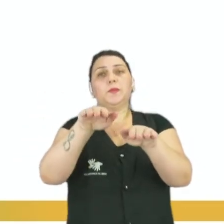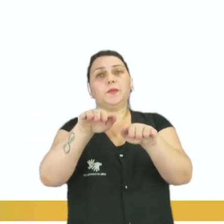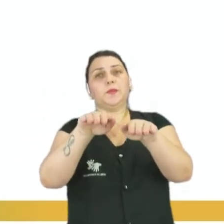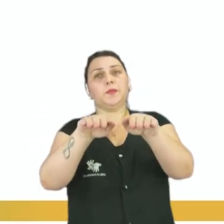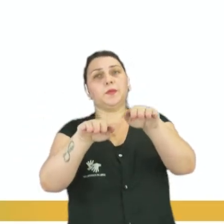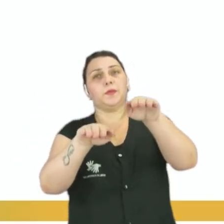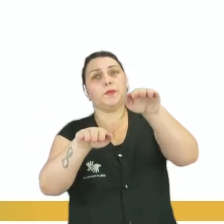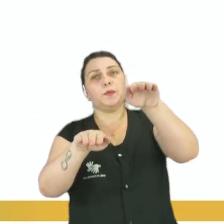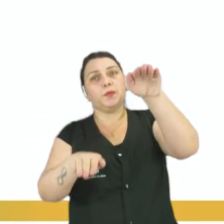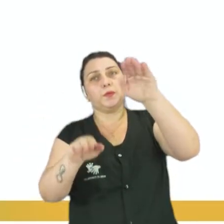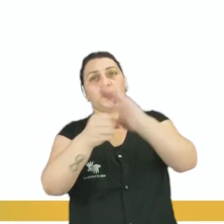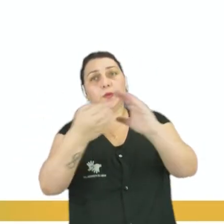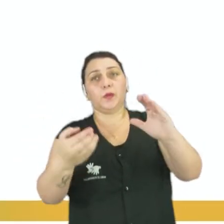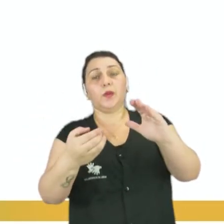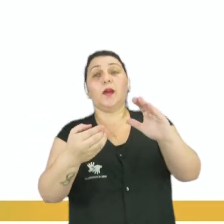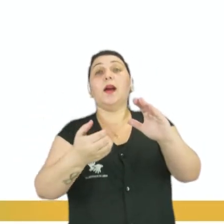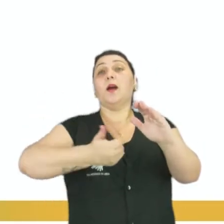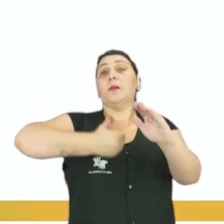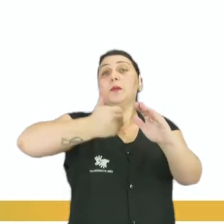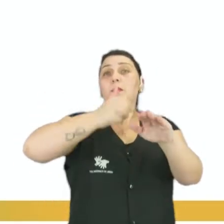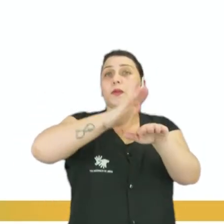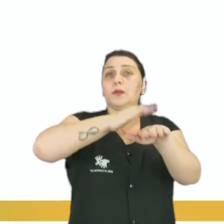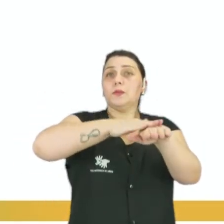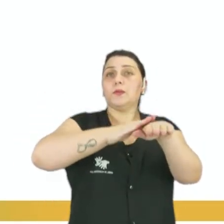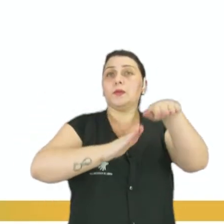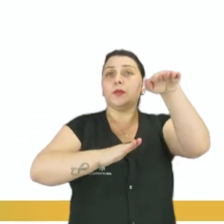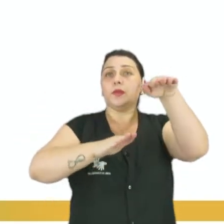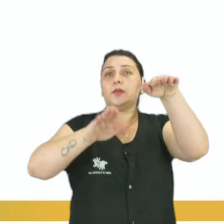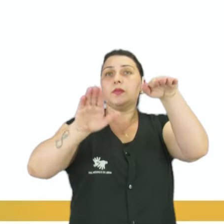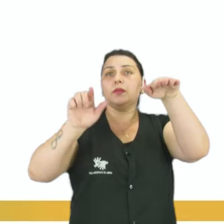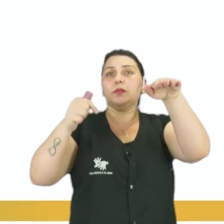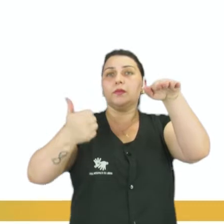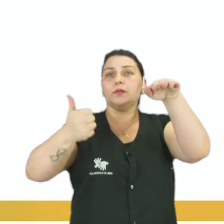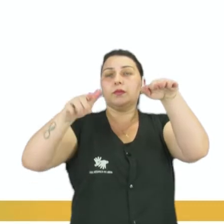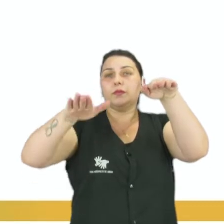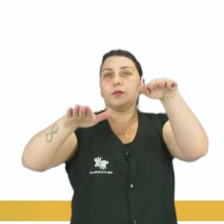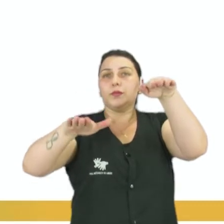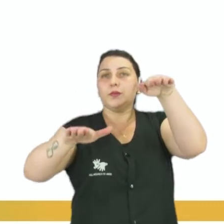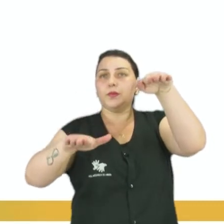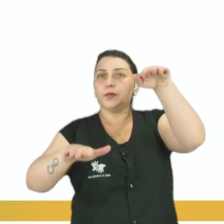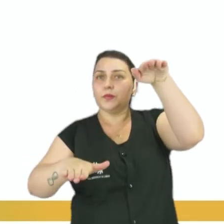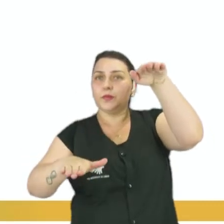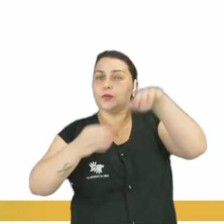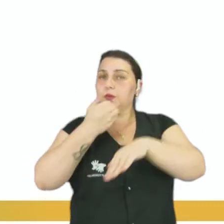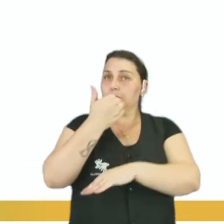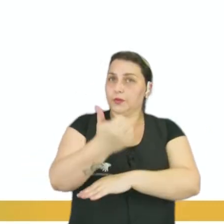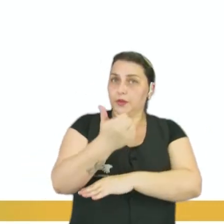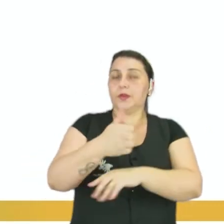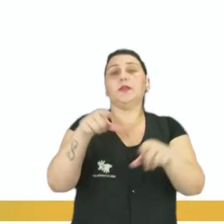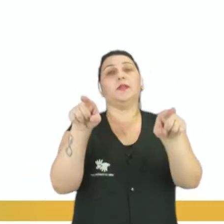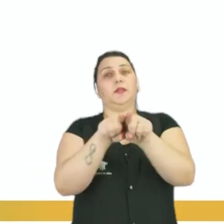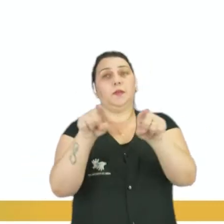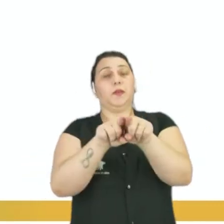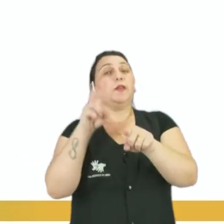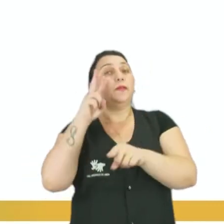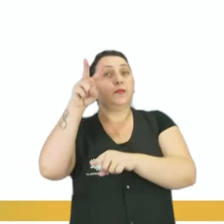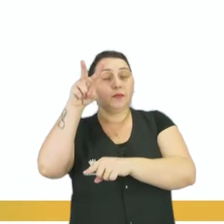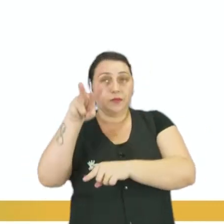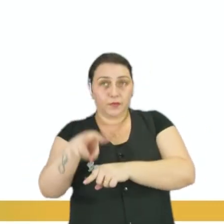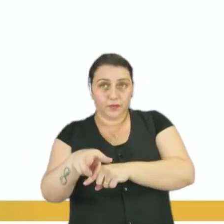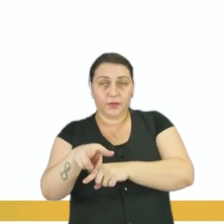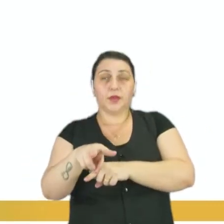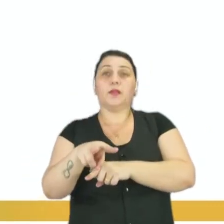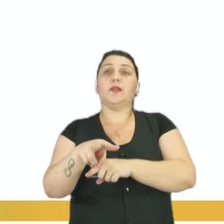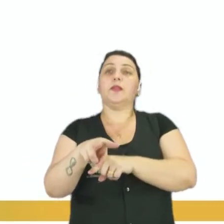a característica dela é quando um aumenta a outra diminui tudo bem isso também você verá